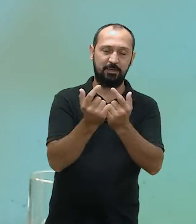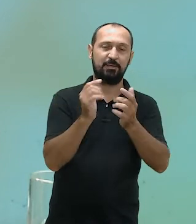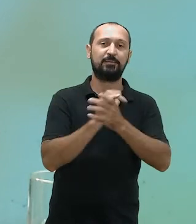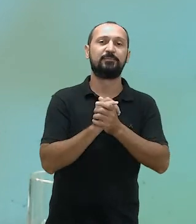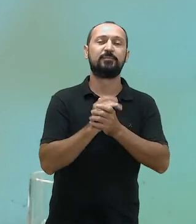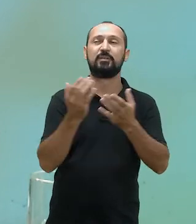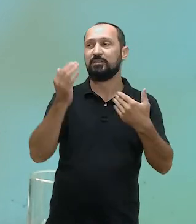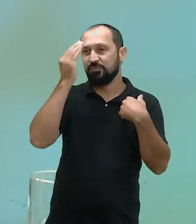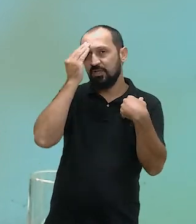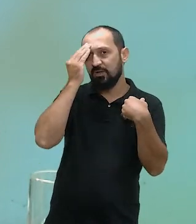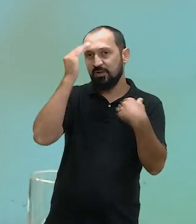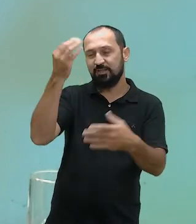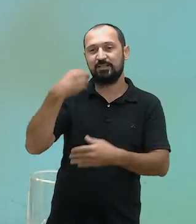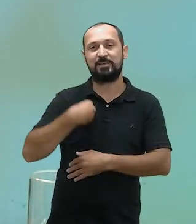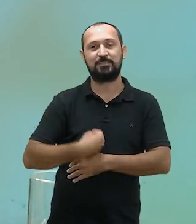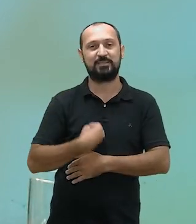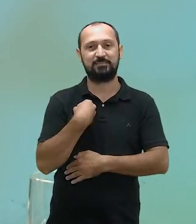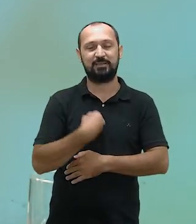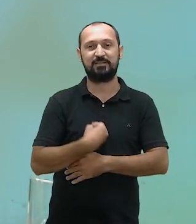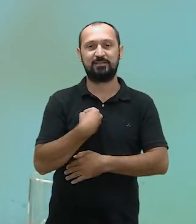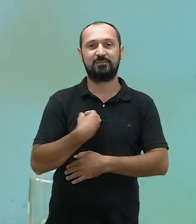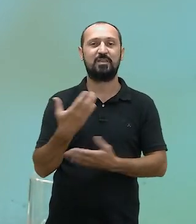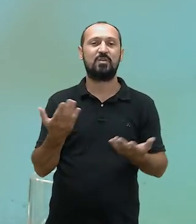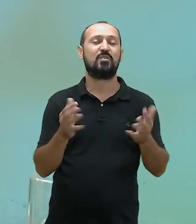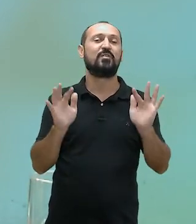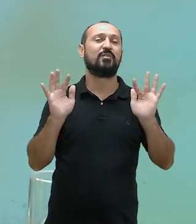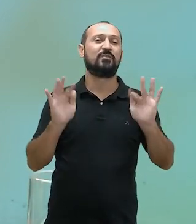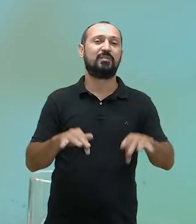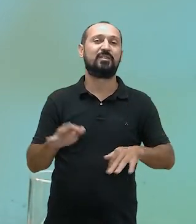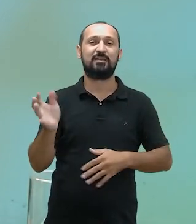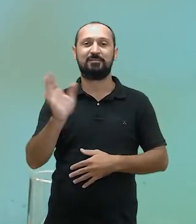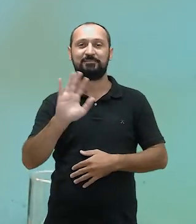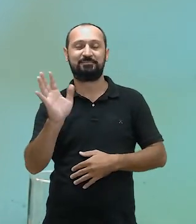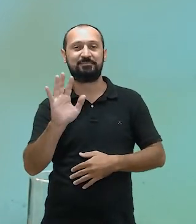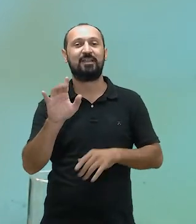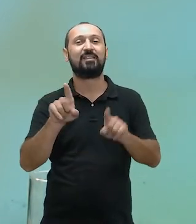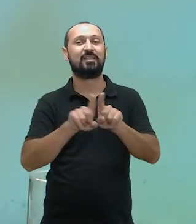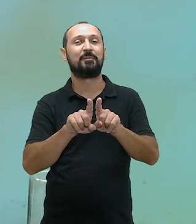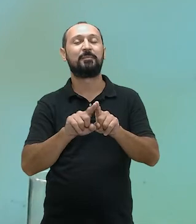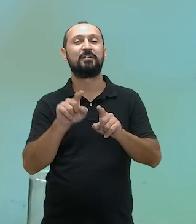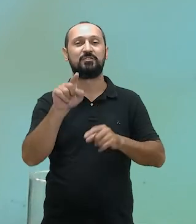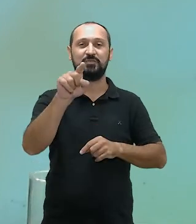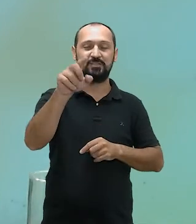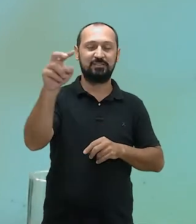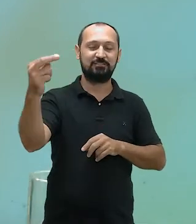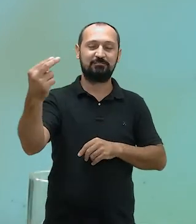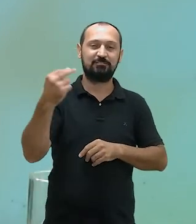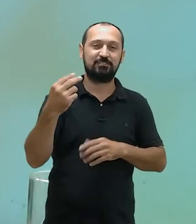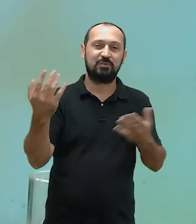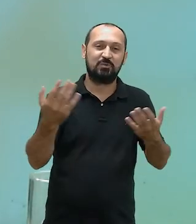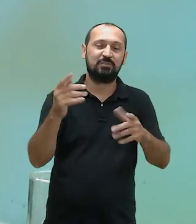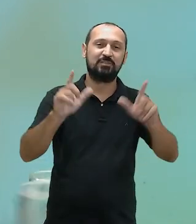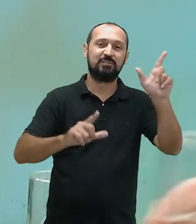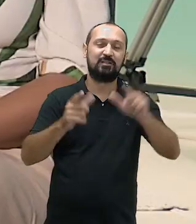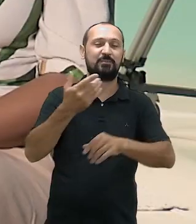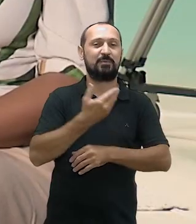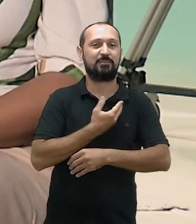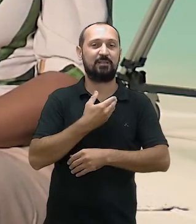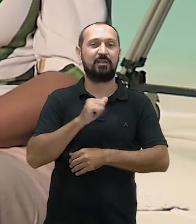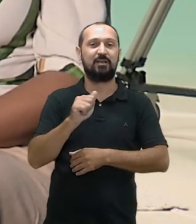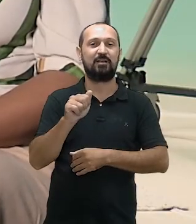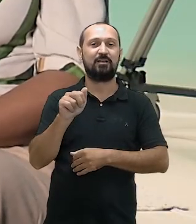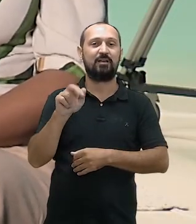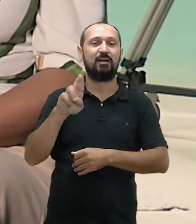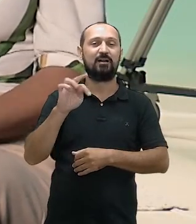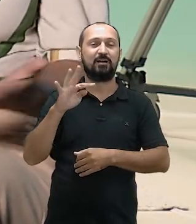Assembleia Legislativa, a quem a gente agradece a participação. Eu vou ficando por aqui e me despeço também, além de vocês que estão assistindo o programa, da minha